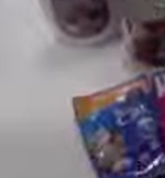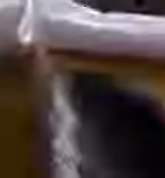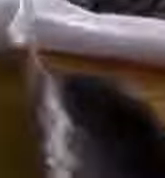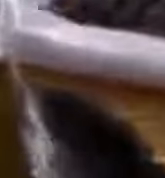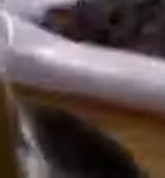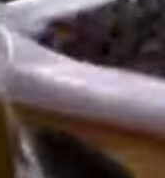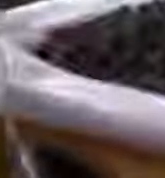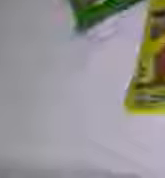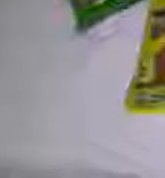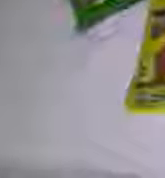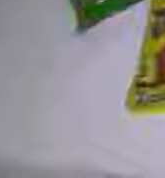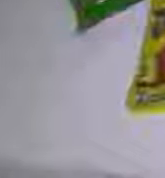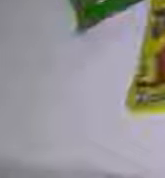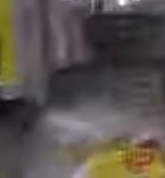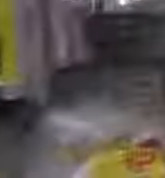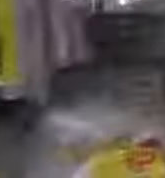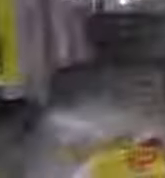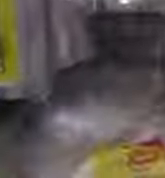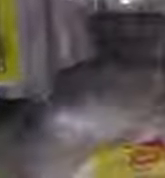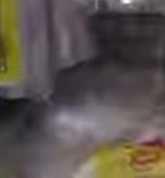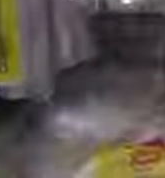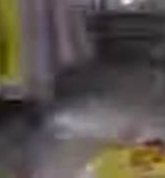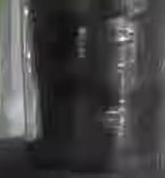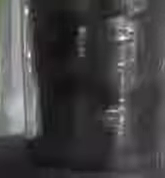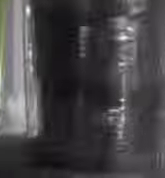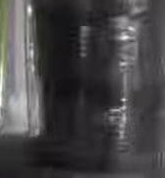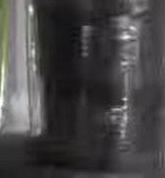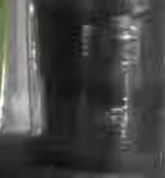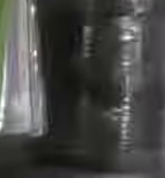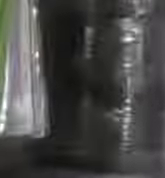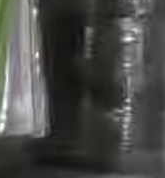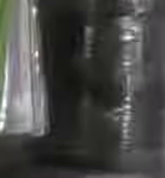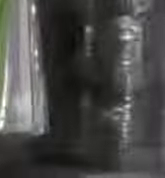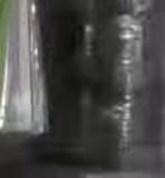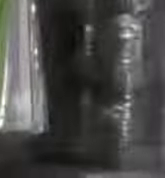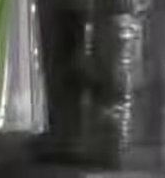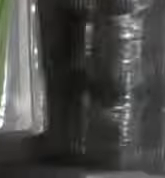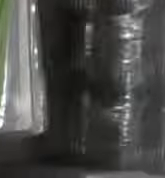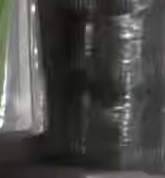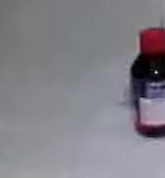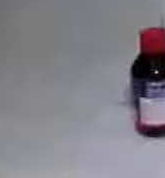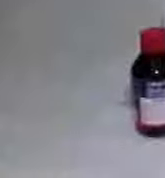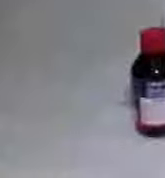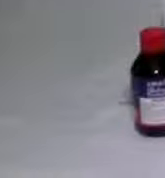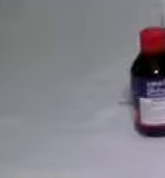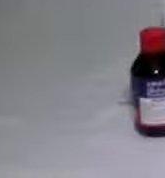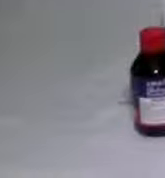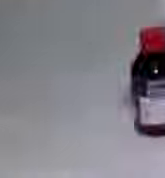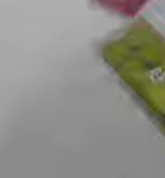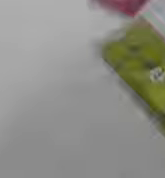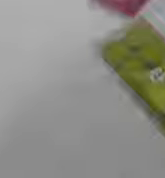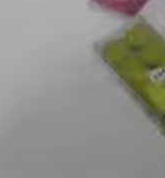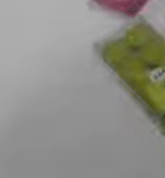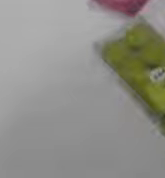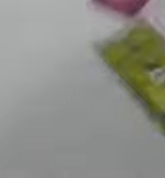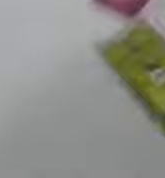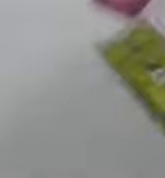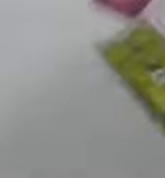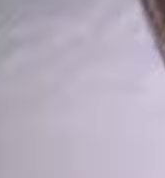gatos, cachorros, pássaros, além de tudo em descartáveis, potes, hamburgueiras, produtos para picolé, sorvetes,